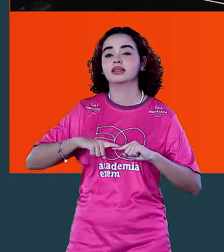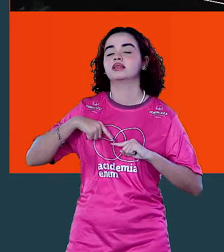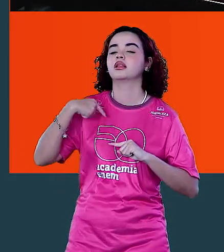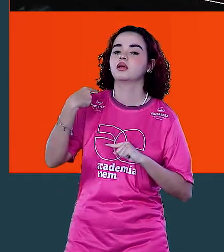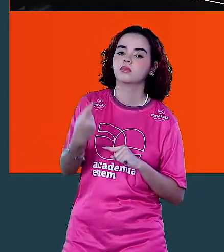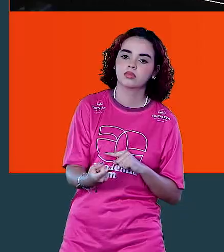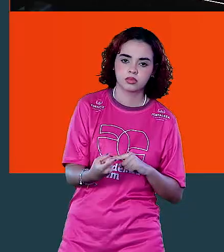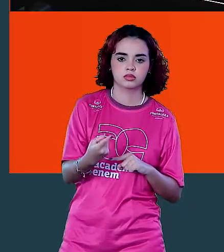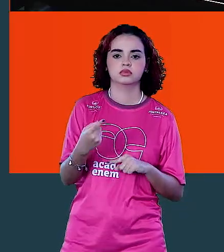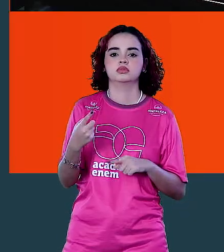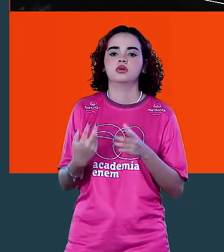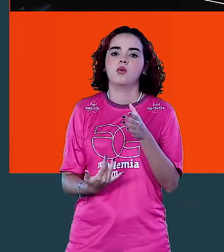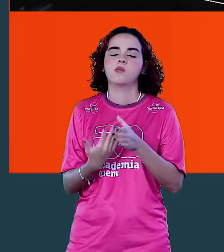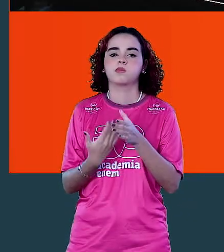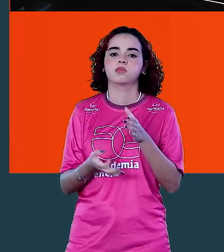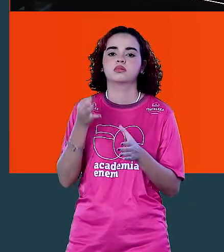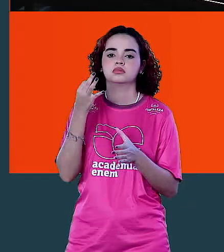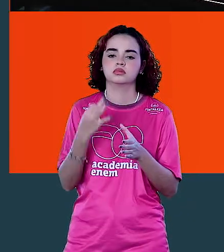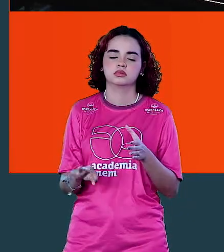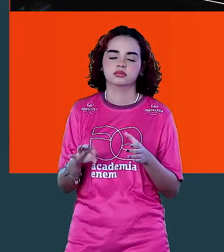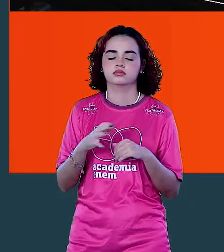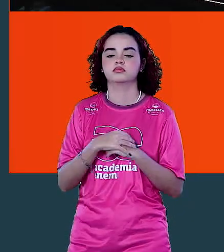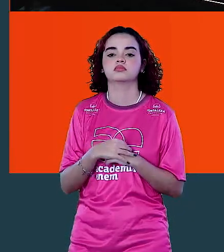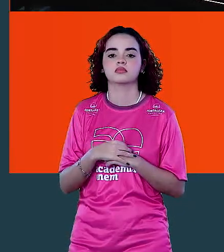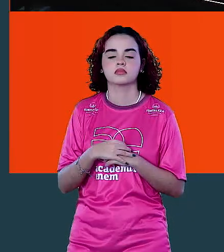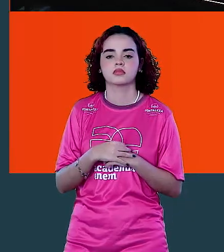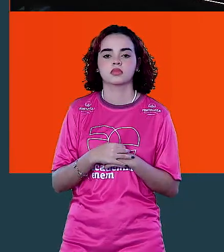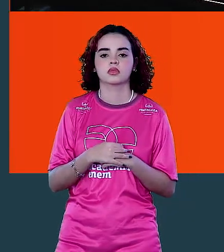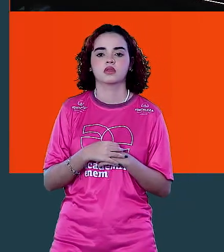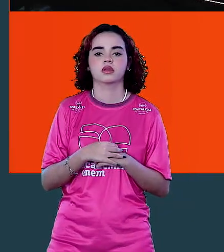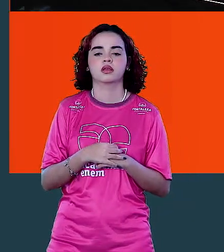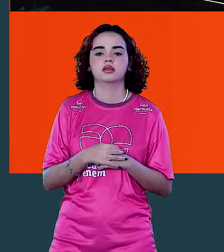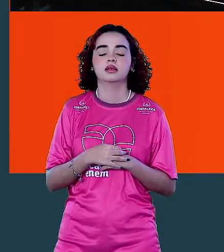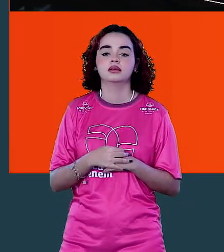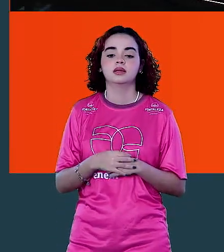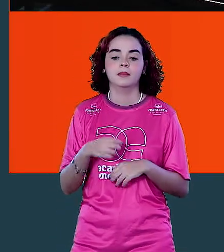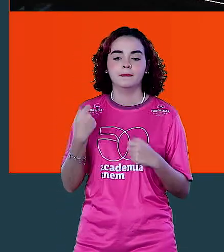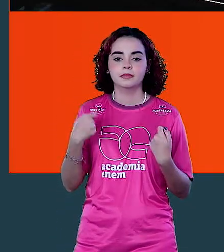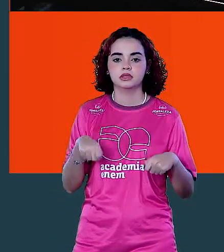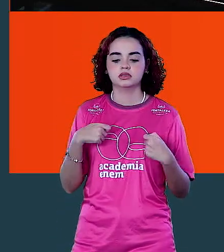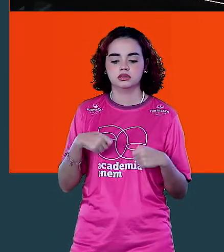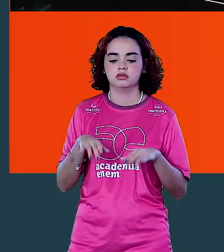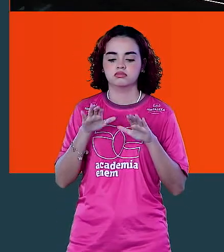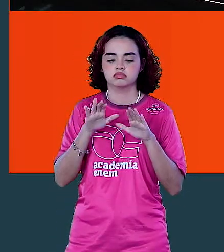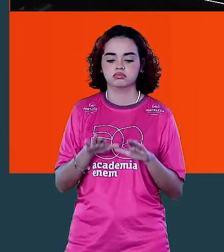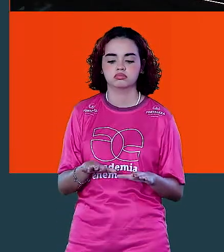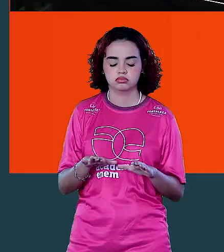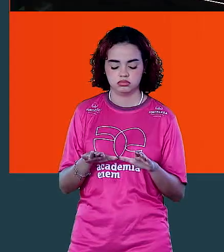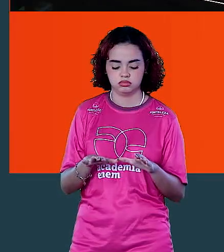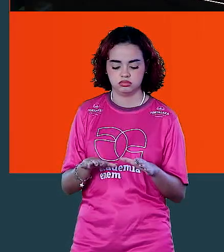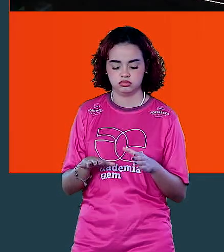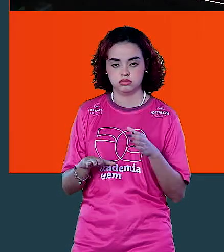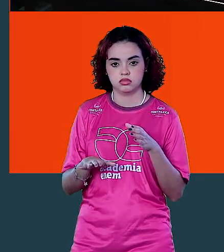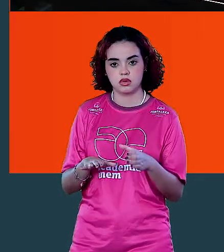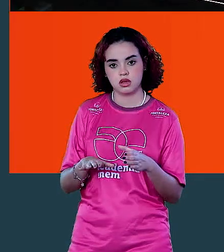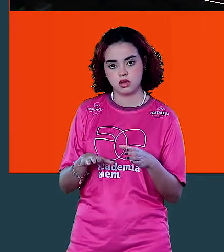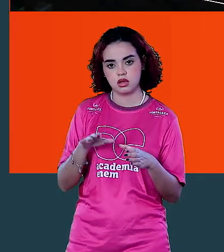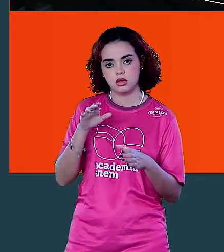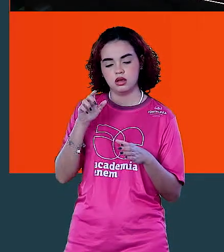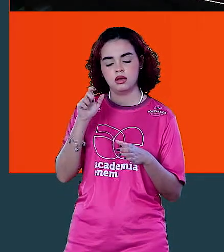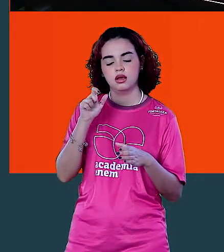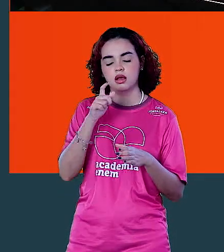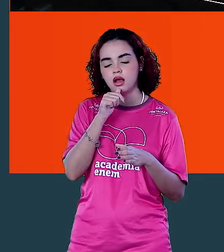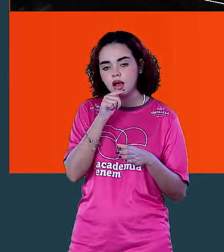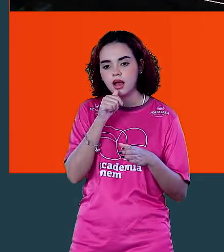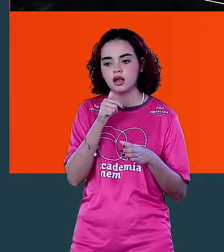para vocês, cara, para a galera que faz o contrário, né? Deixa a água ferver, que já tem sal, seja a água que